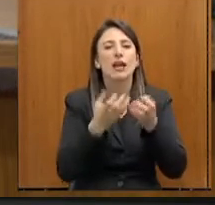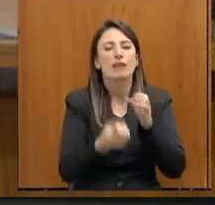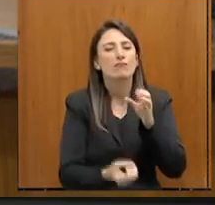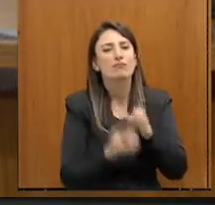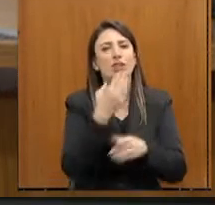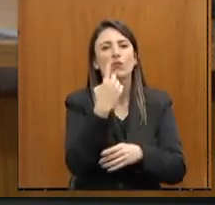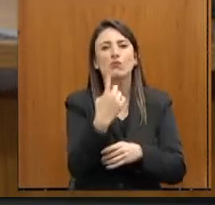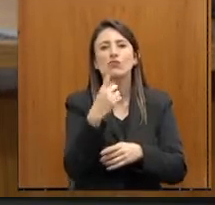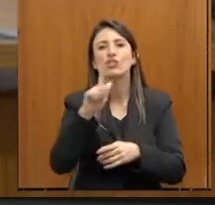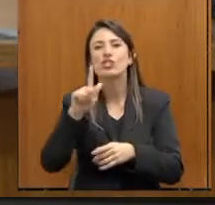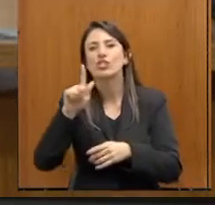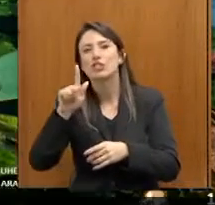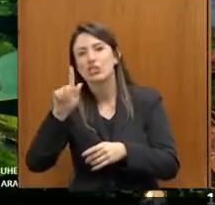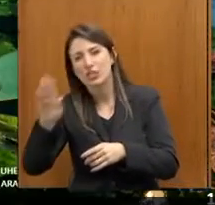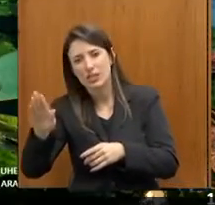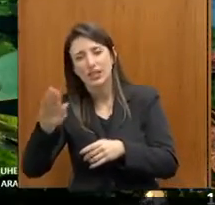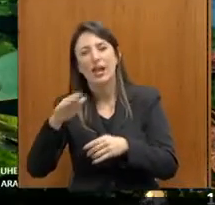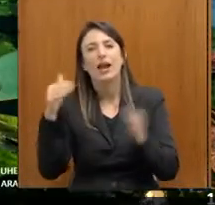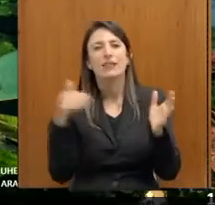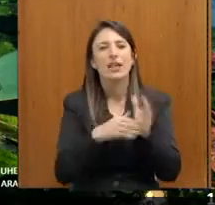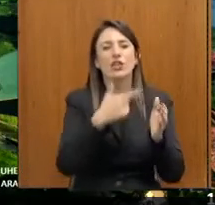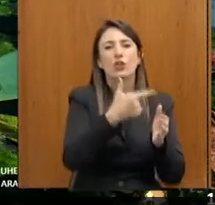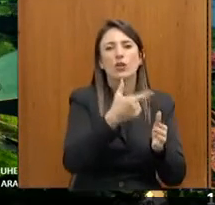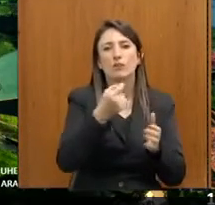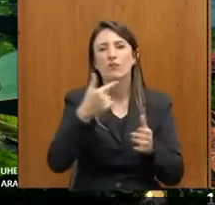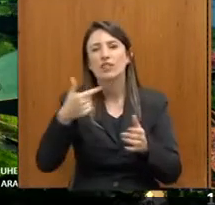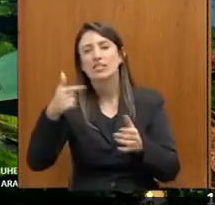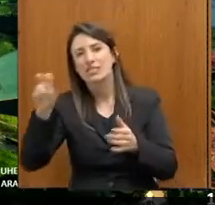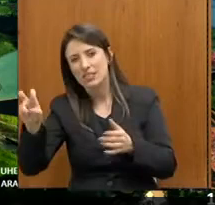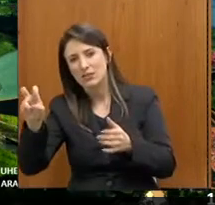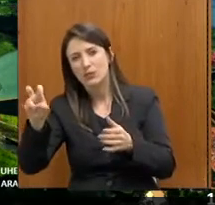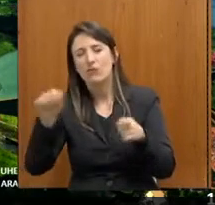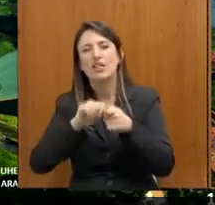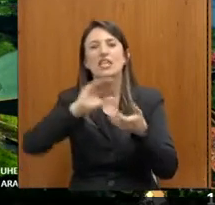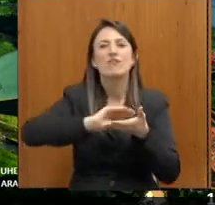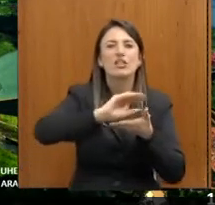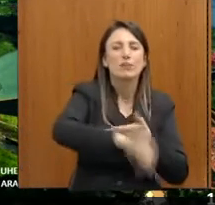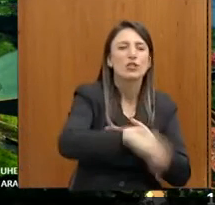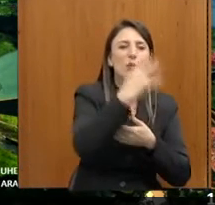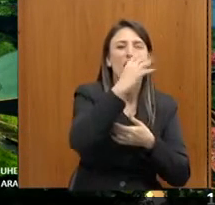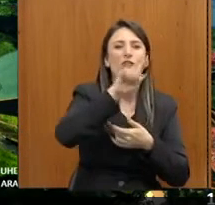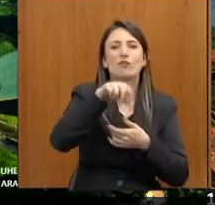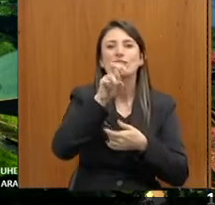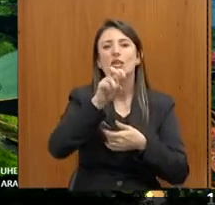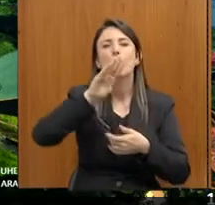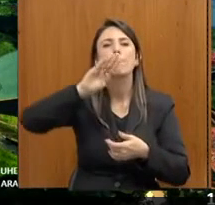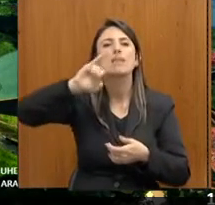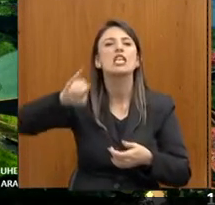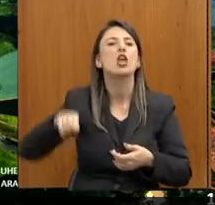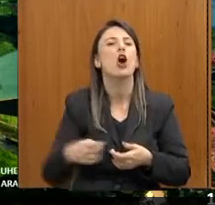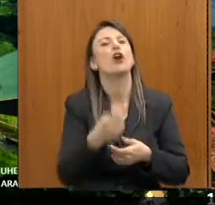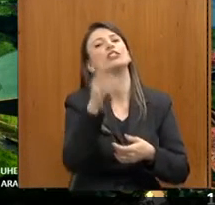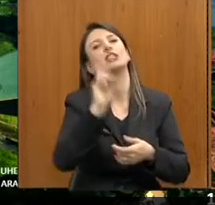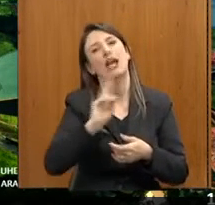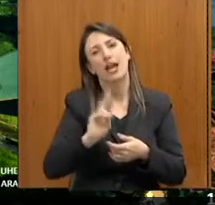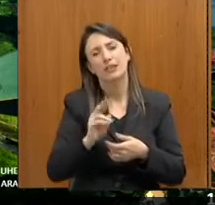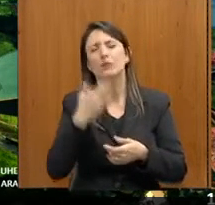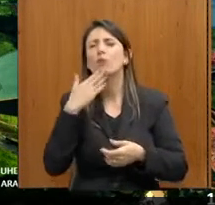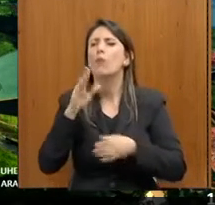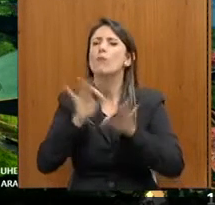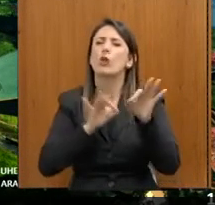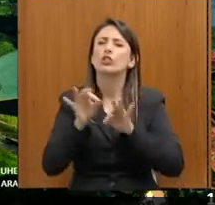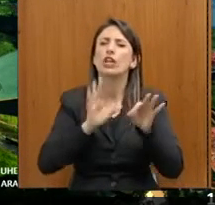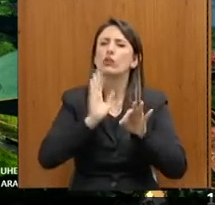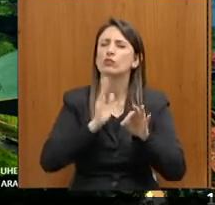2025 e fazer um investimento de 4,5 bilhões de reais Quais são os projetos que nós já temos aqui